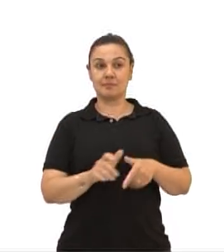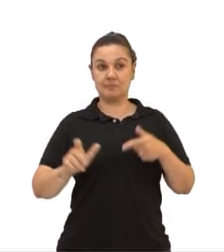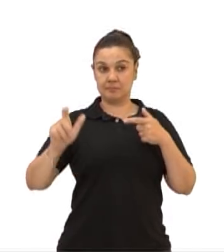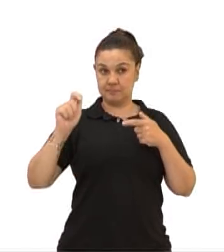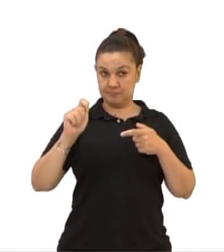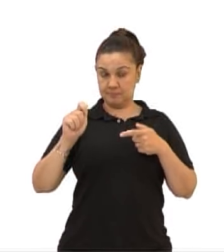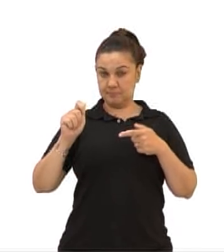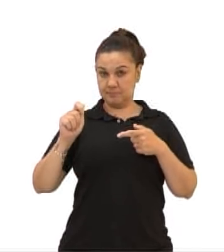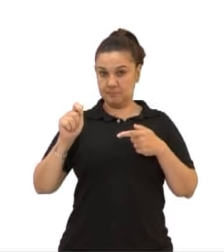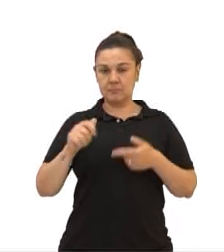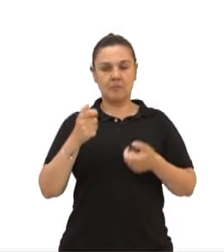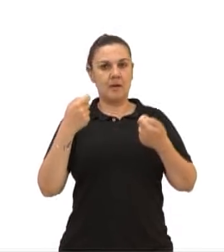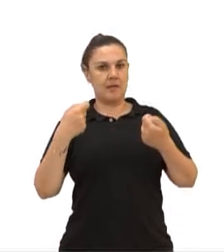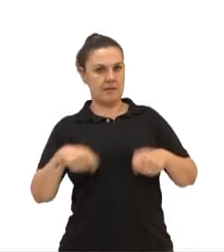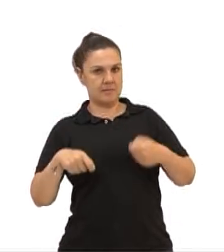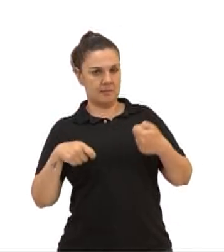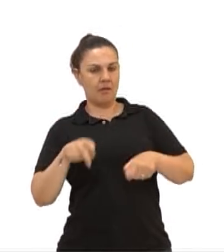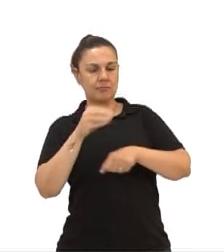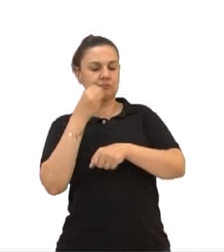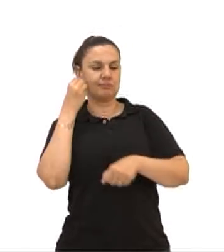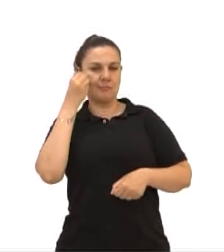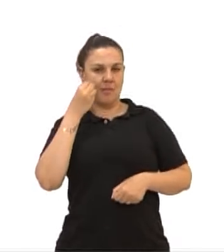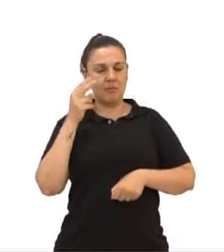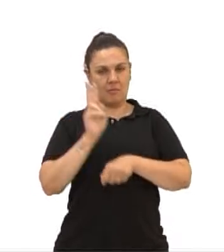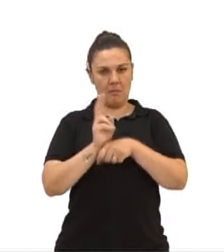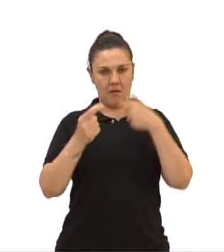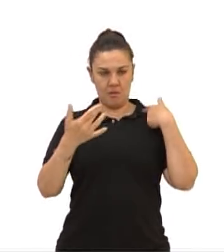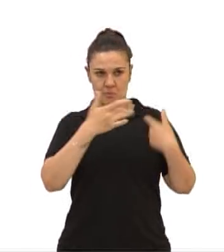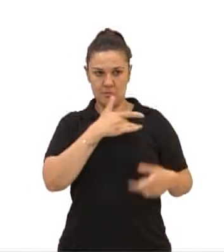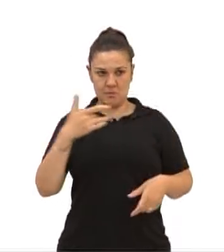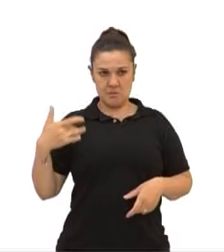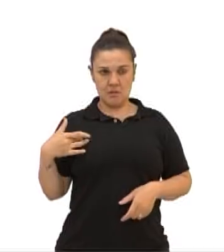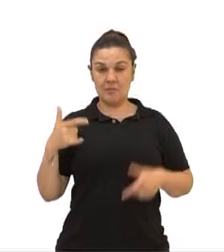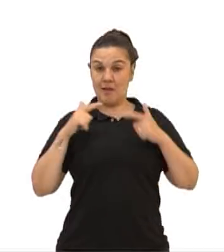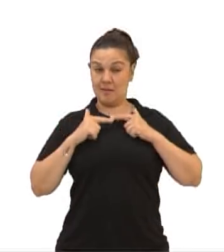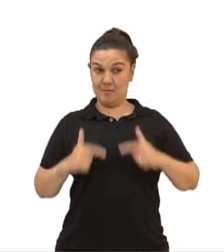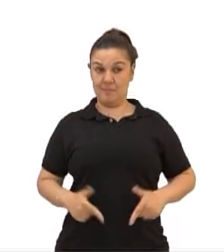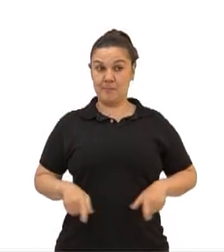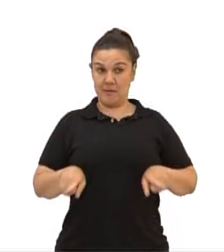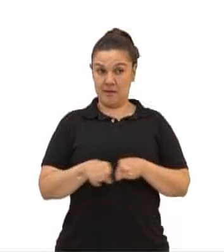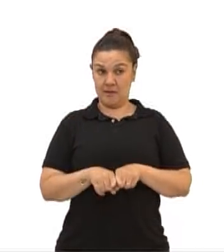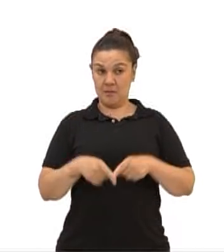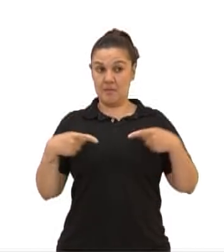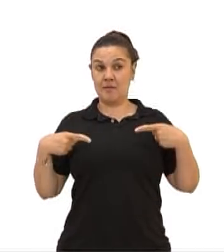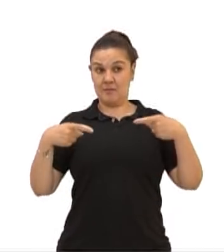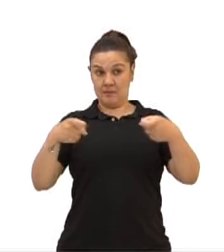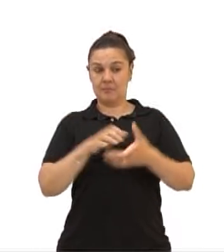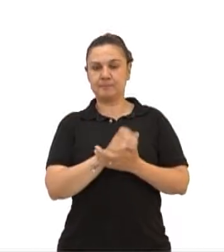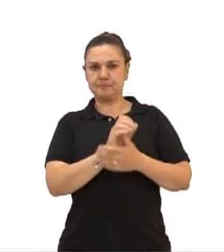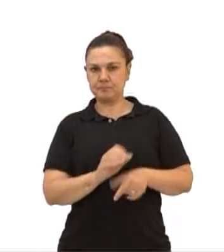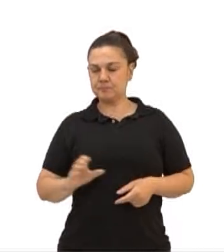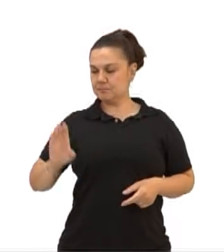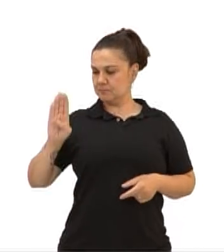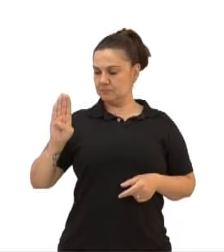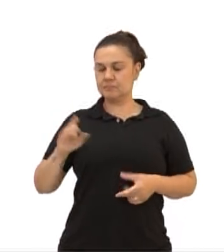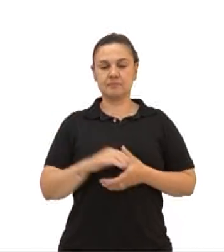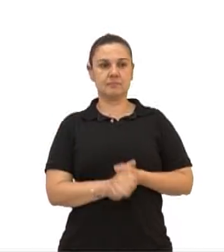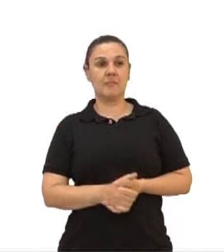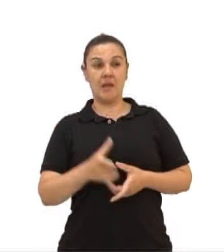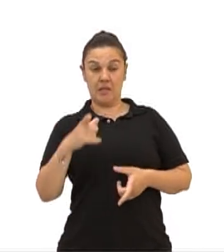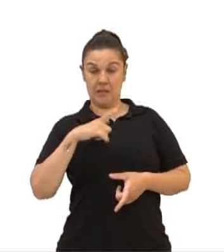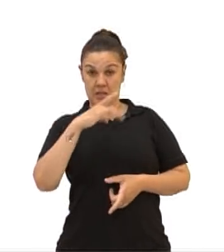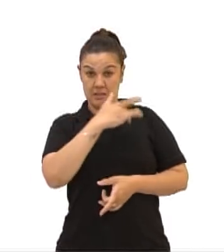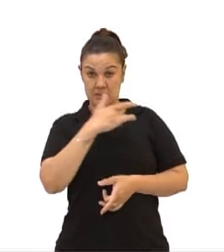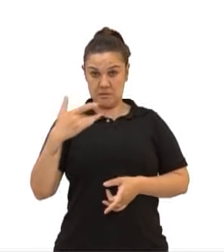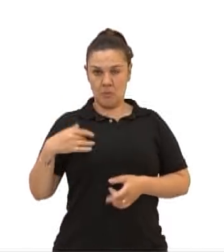necessidade? A. Necessidades terapêuticas, higiênicas e com caráter guerreiro. B. Manter uma